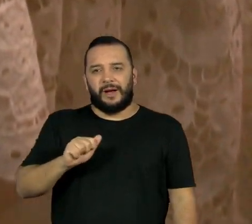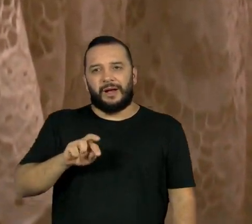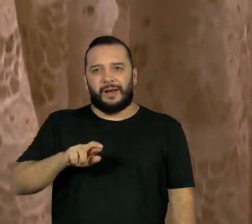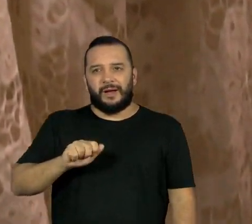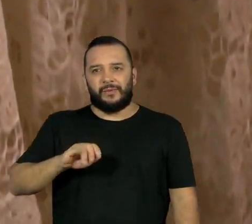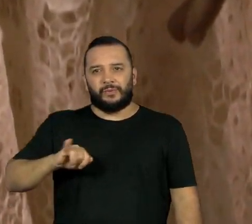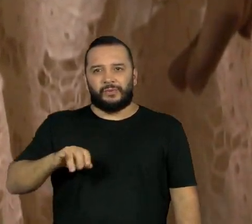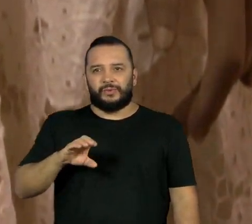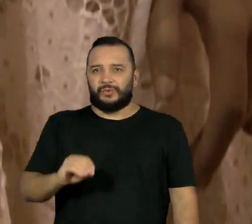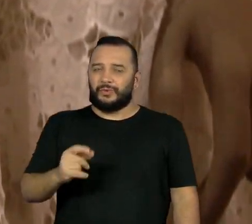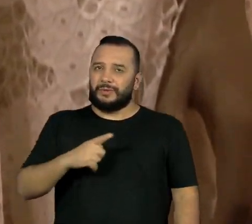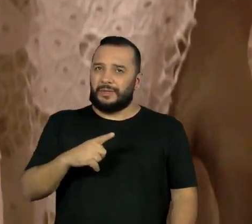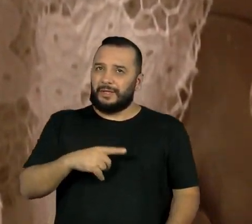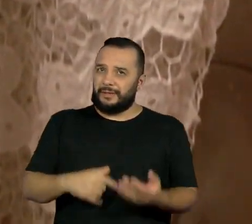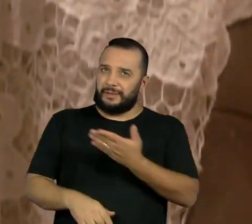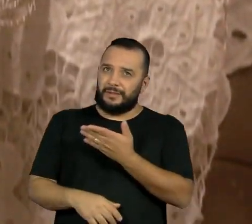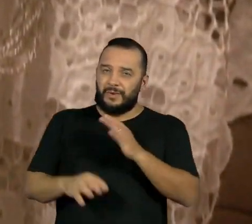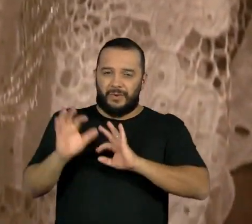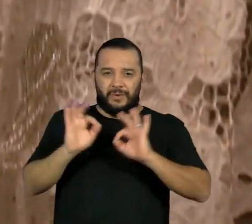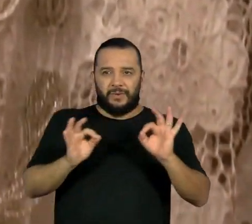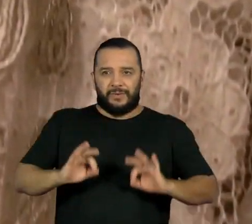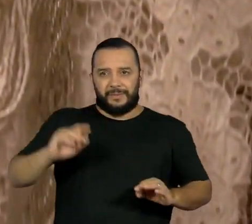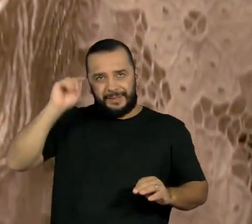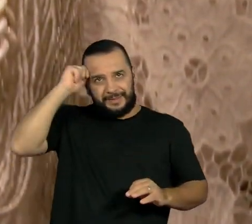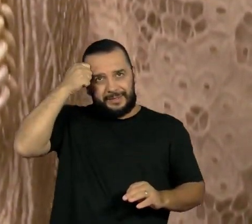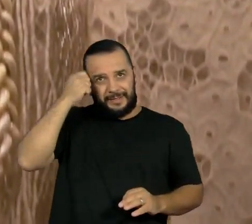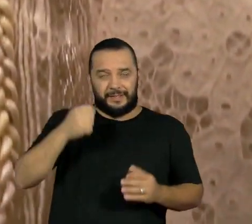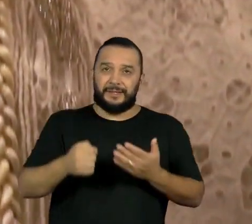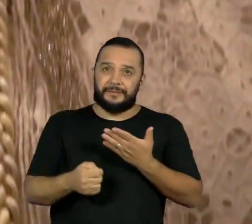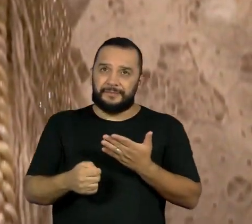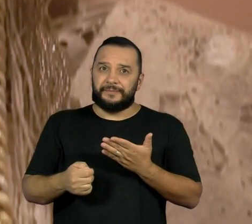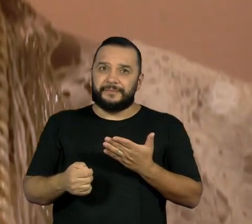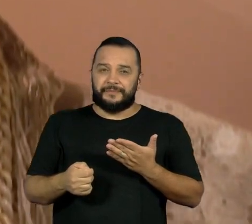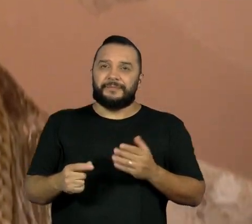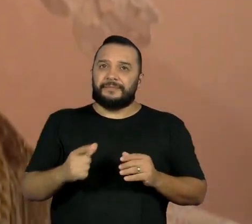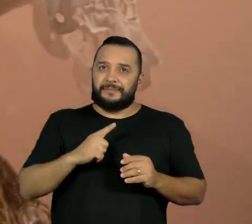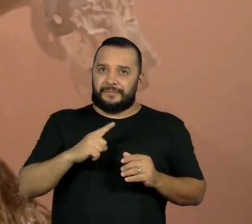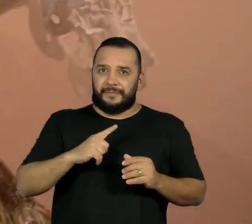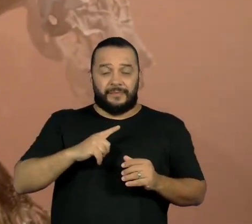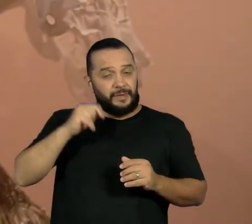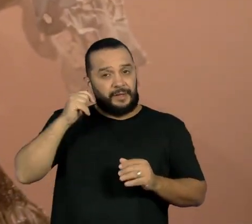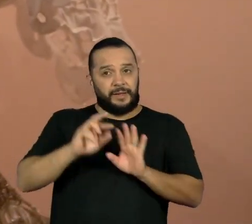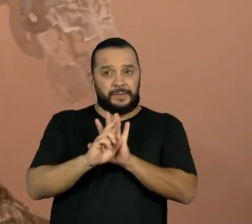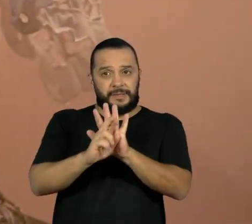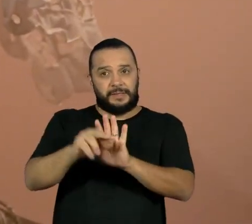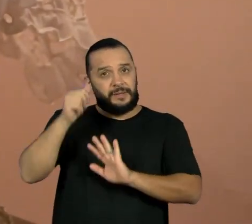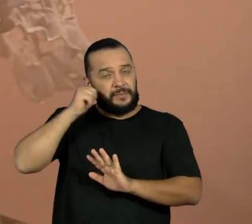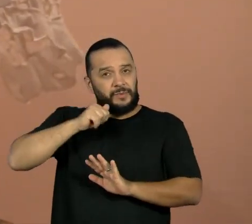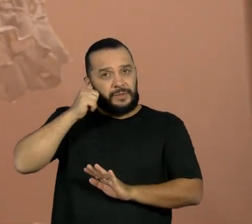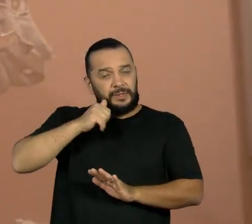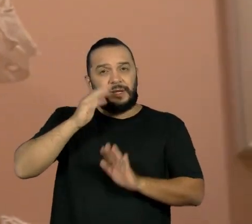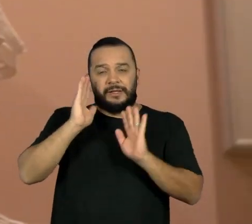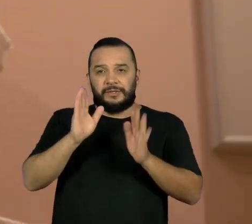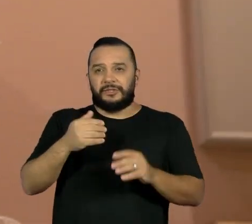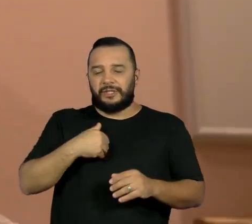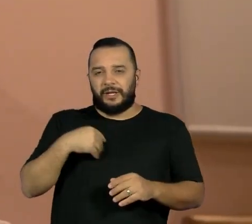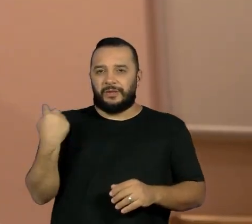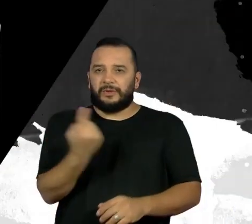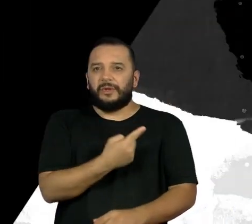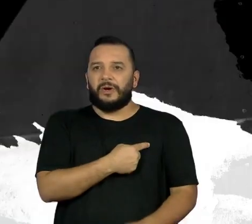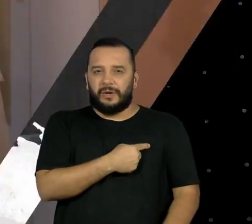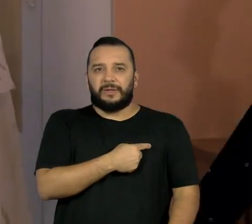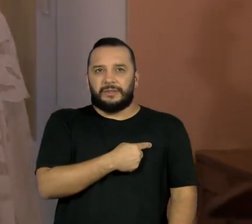negras. Aqui nós temos a indumentária que representa as mulheres da Irmandade da Nossa Senhora da Boa